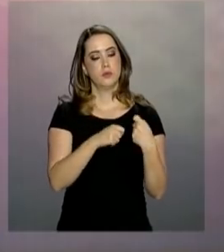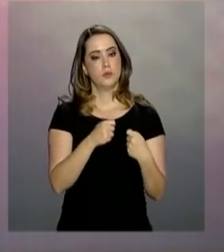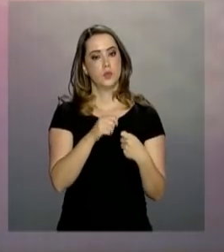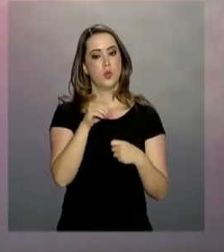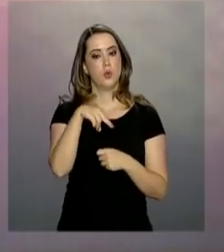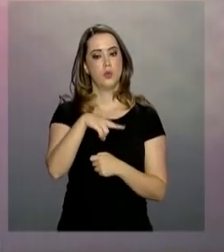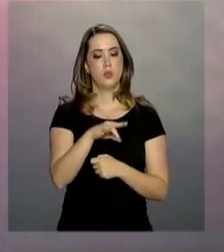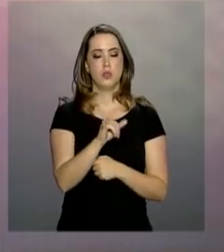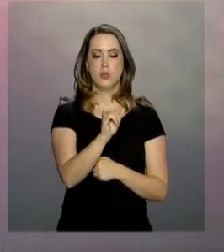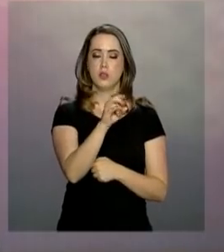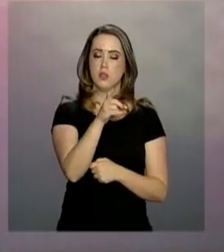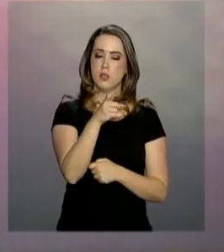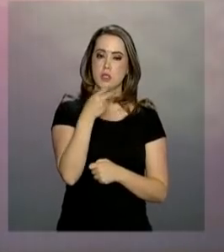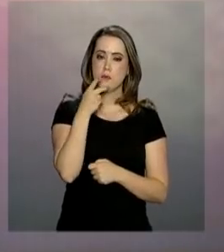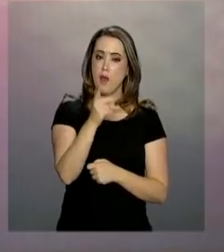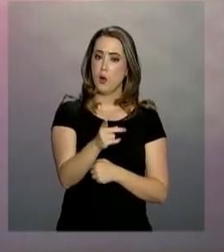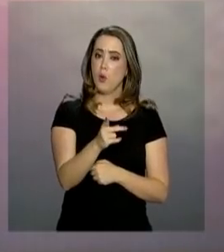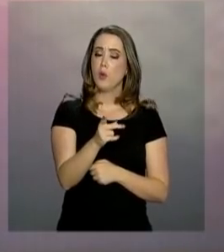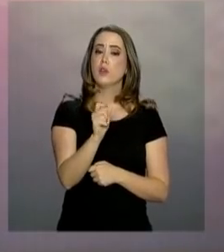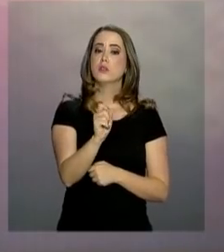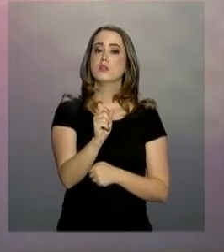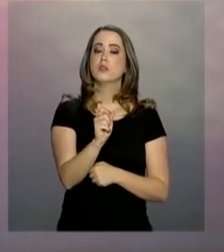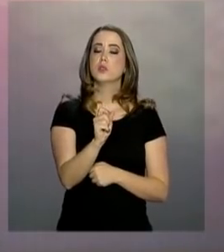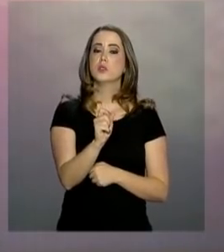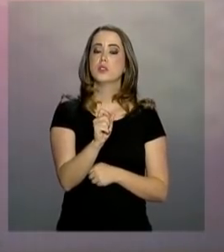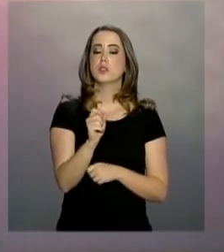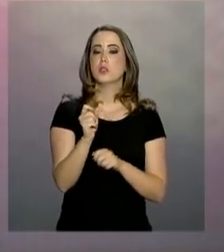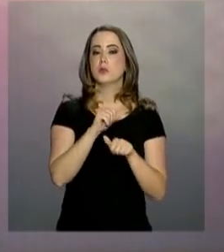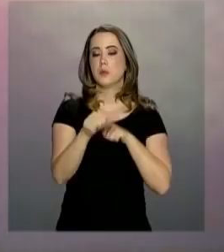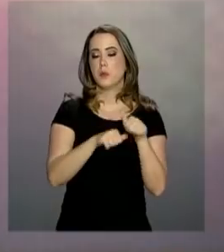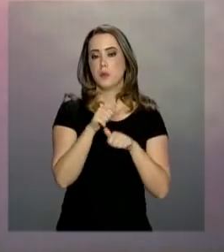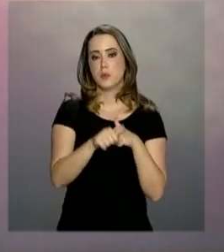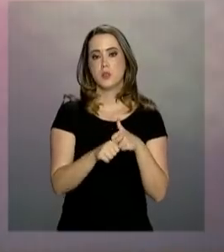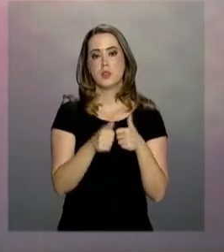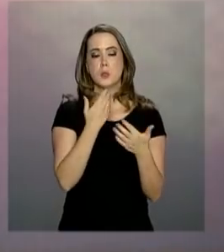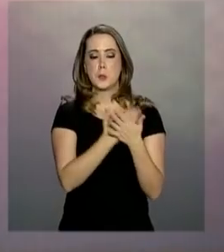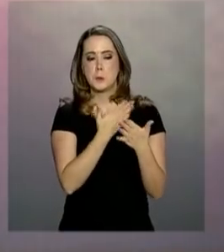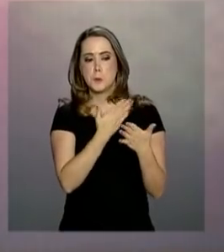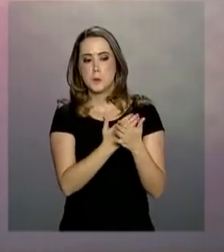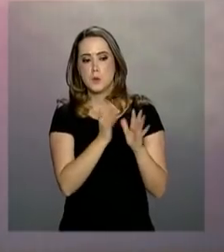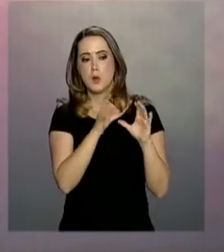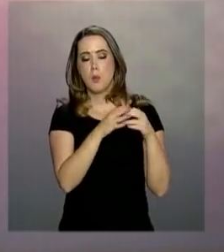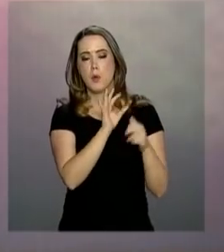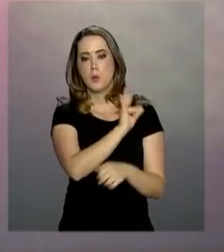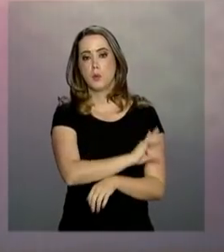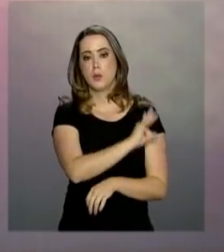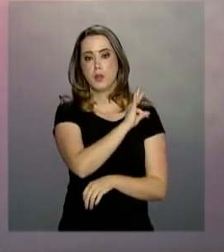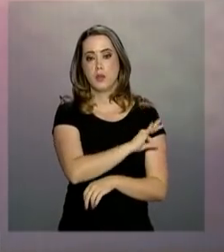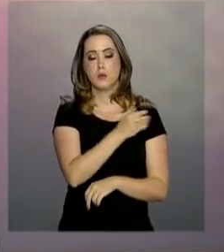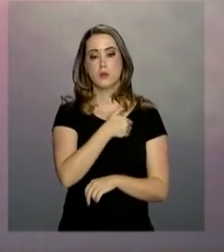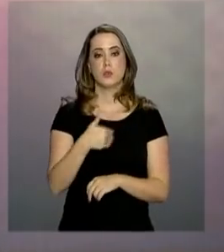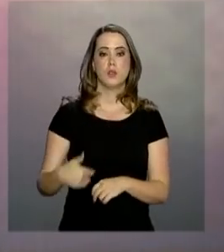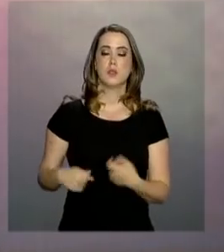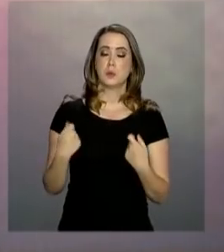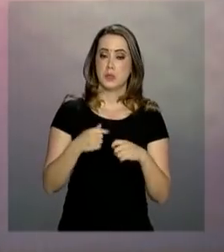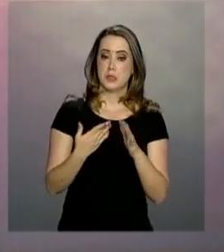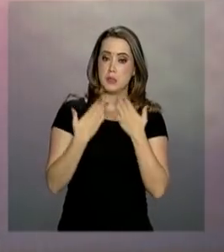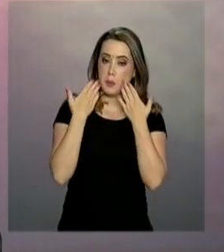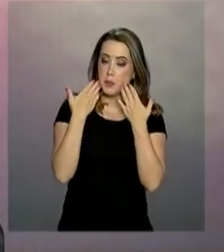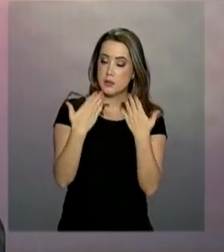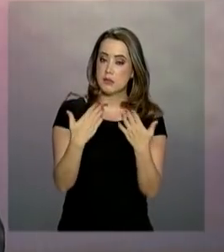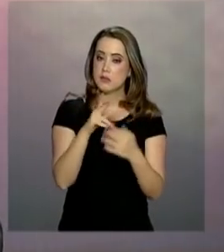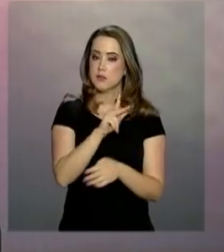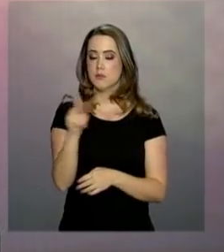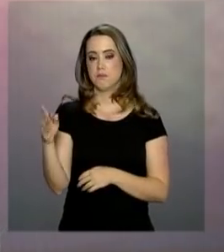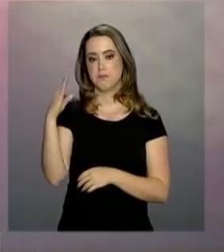Lorenzoni disse que a reforma está sendo analisada pela equipe técnica do governo e que deverá ser apresentada